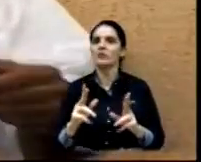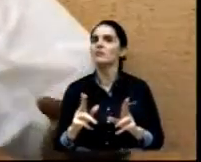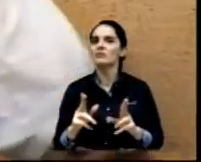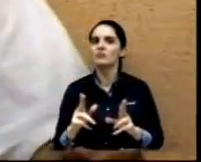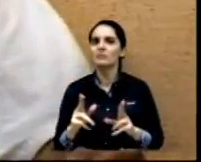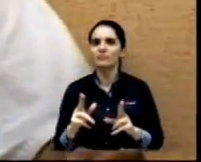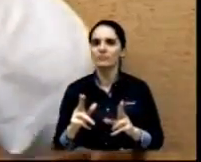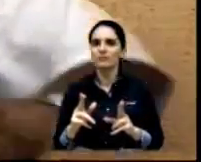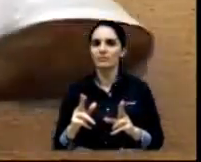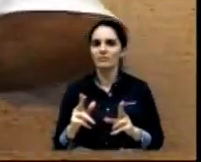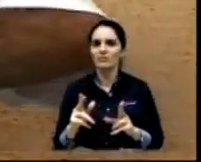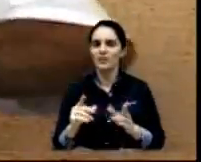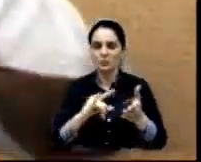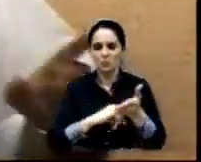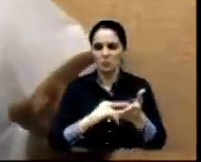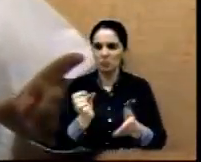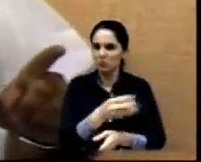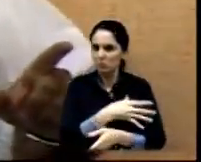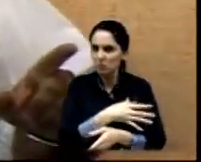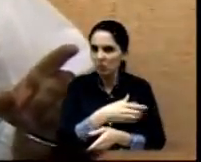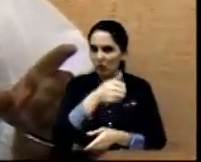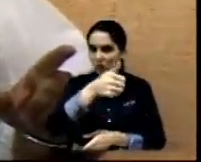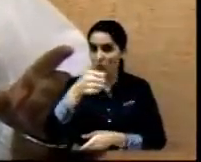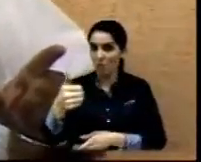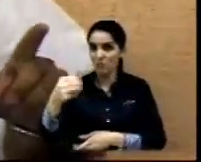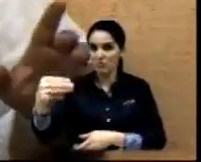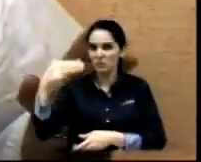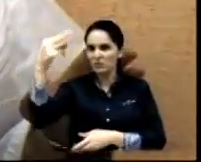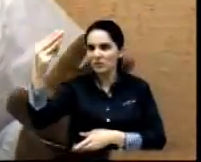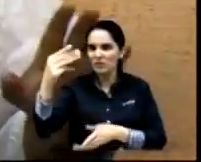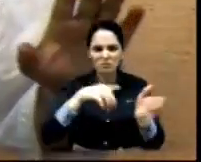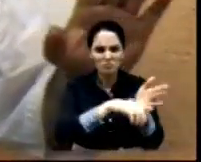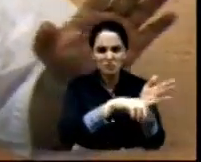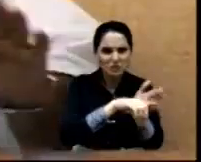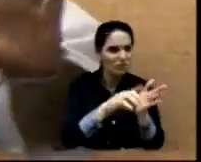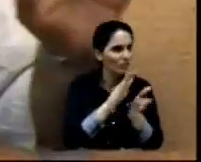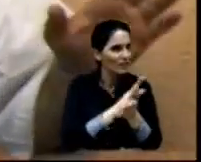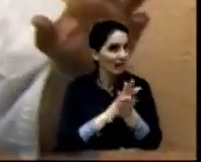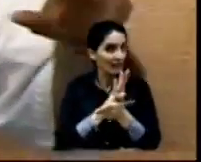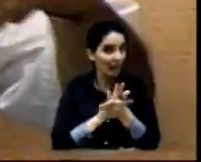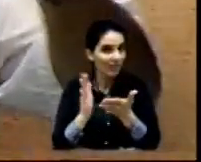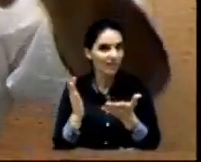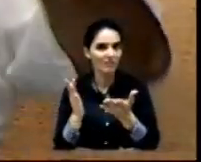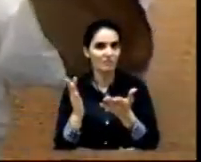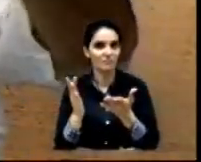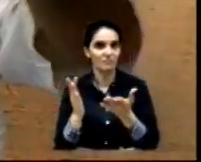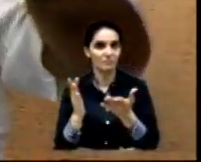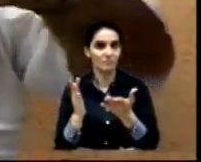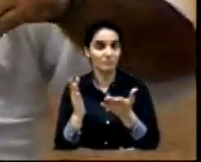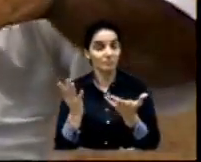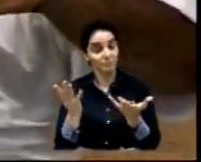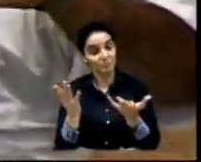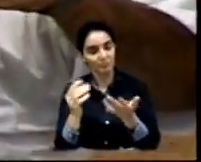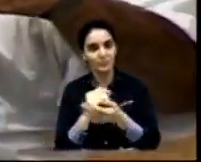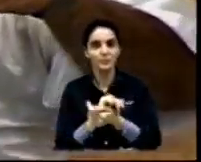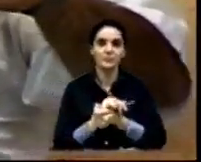por um novo contrato, sem questionar. De repente está certo. Aí vamos questionar,